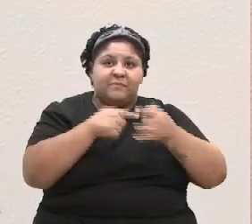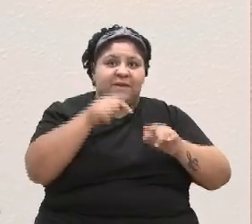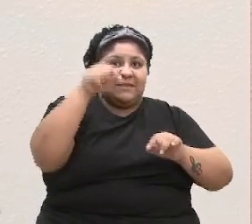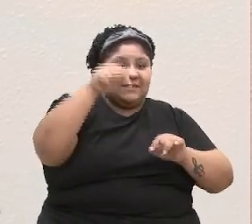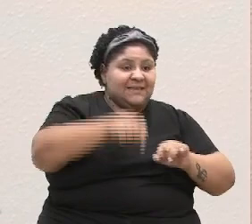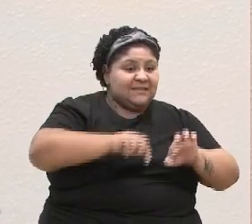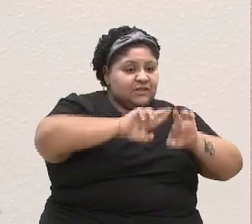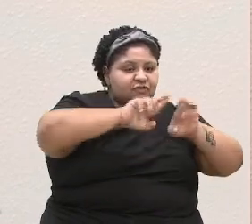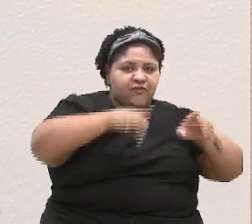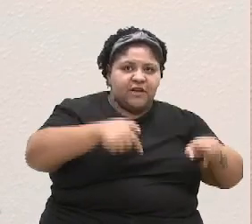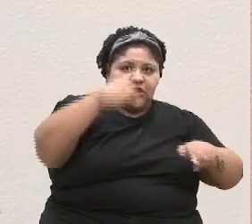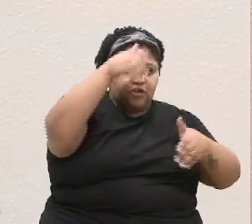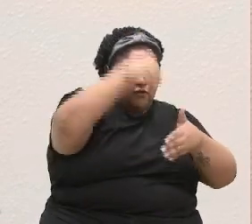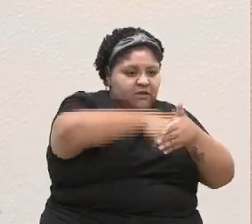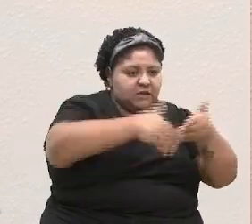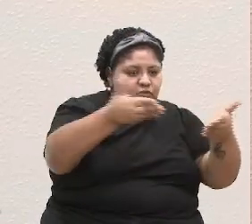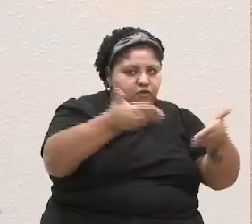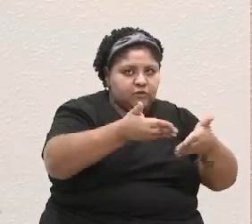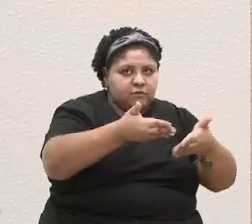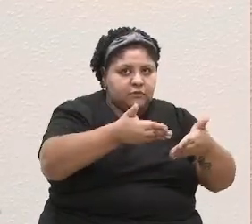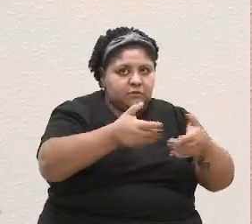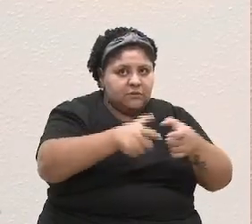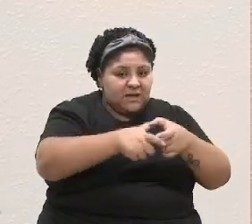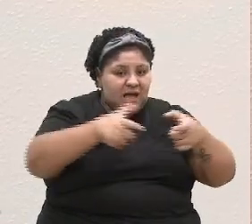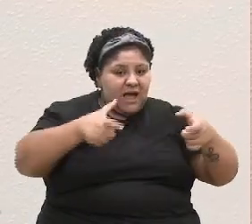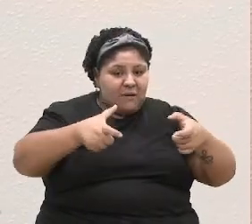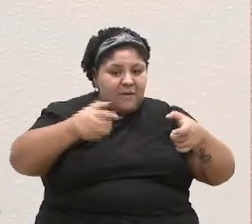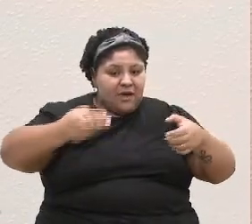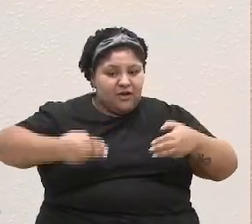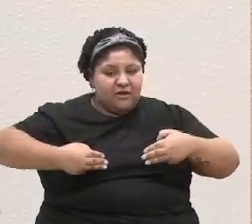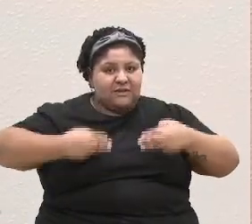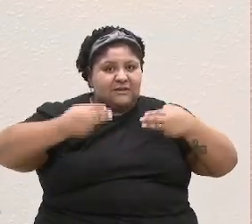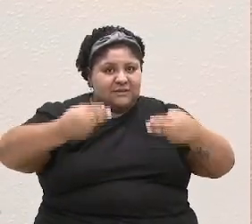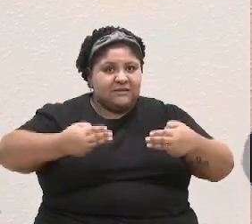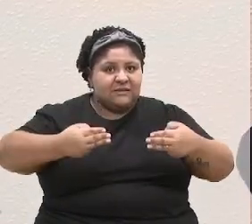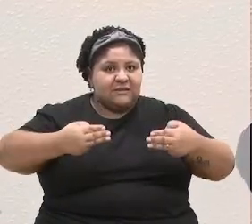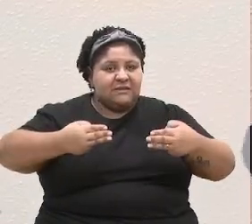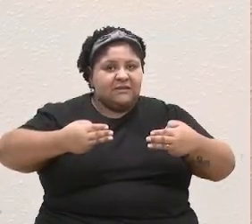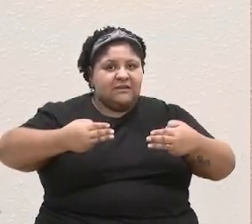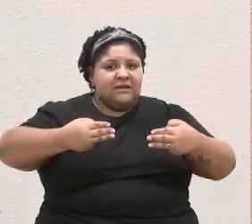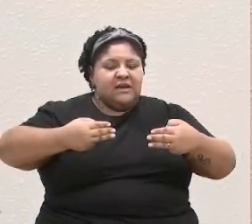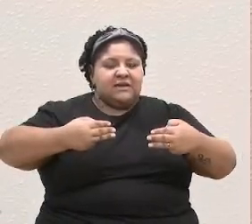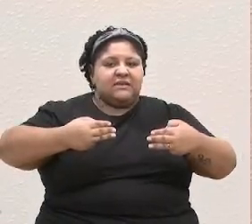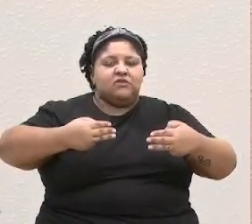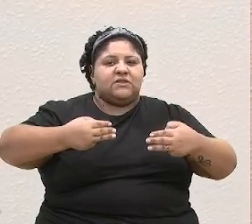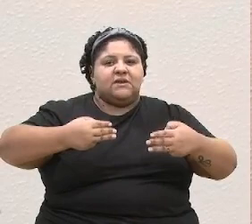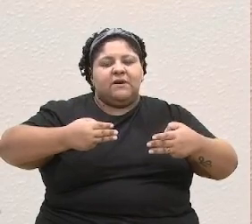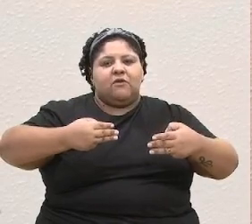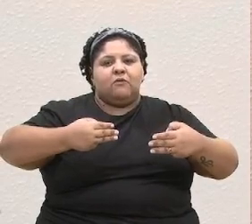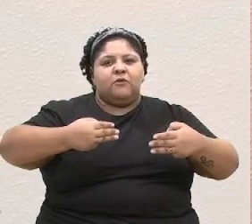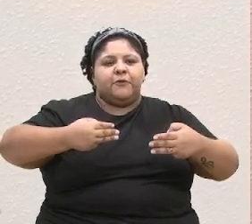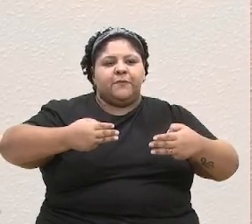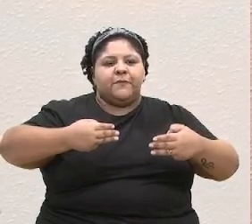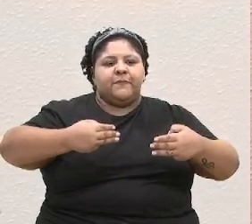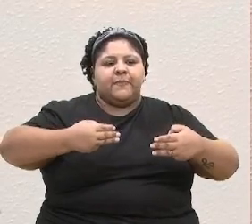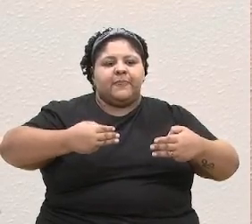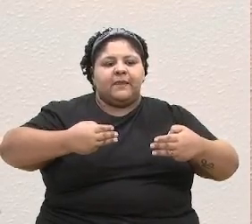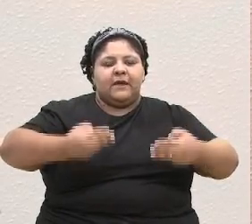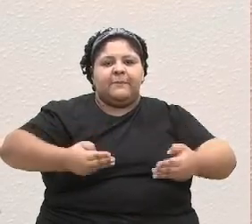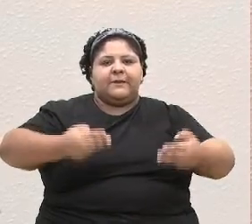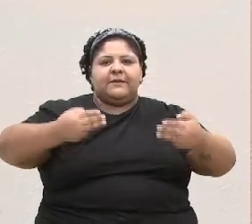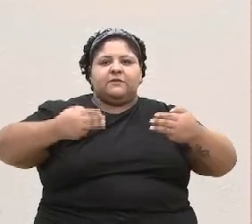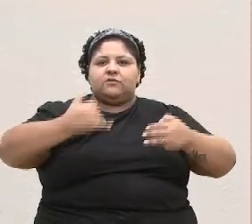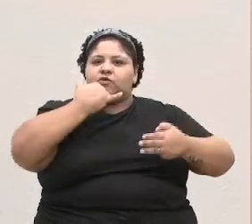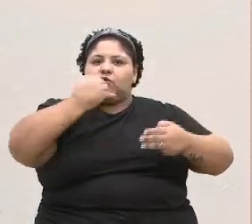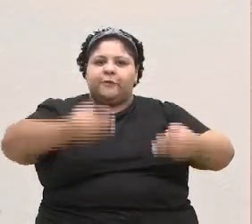vota aqui na casa. A maioria das moções aqui a gente sabe que tem divergência, que tem